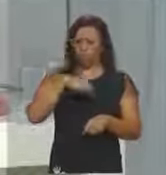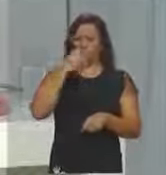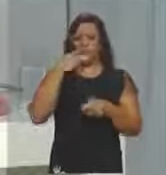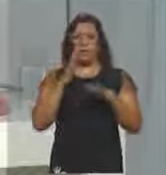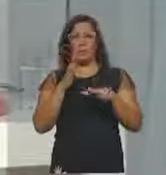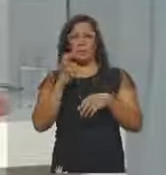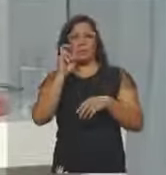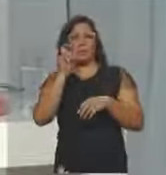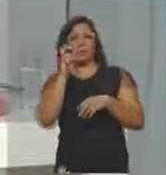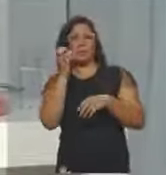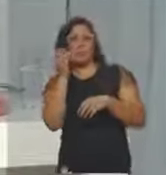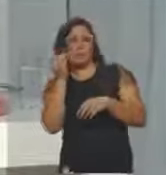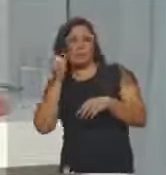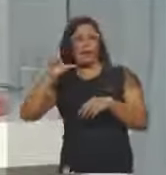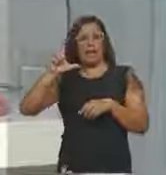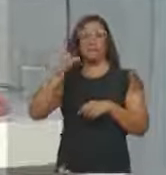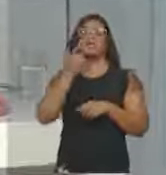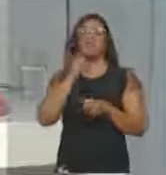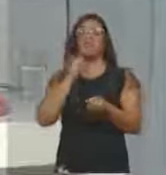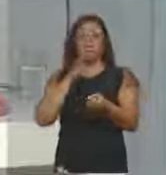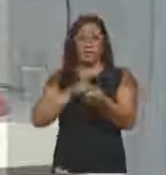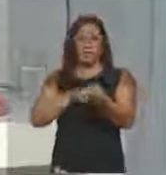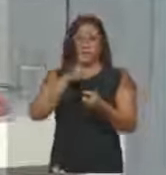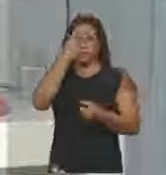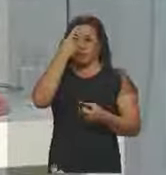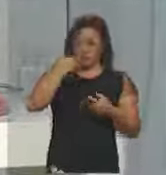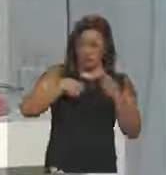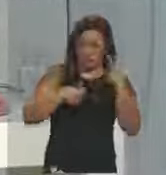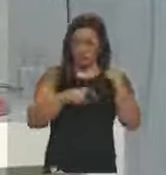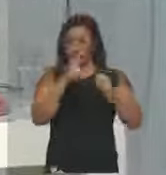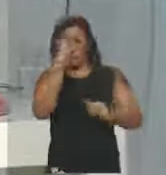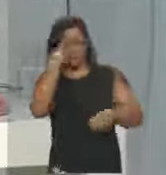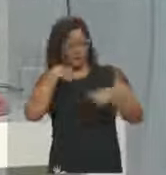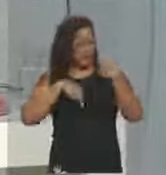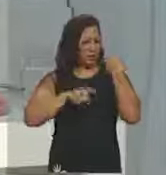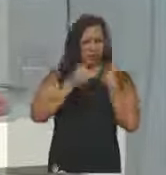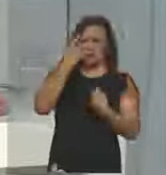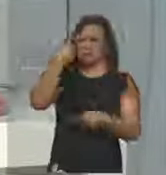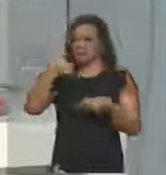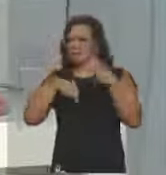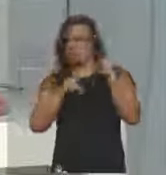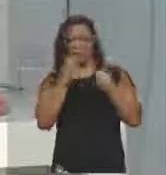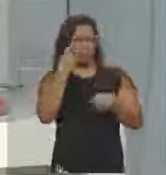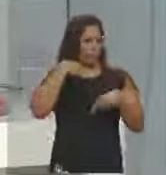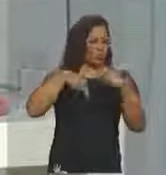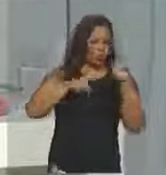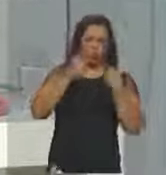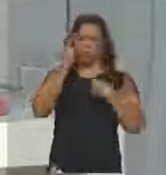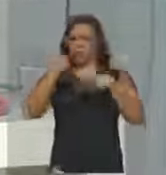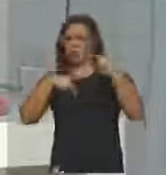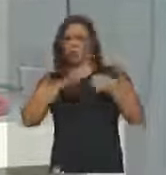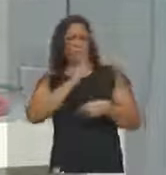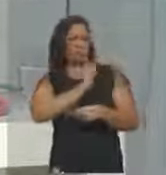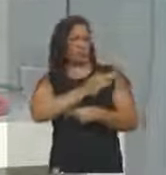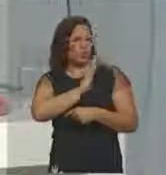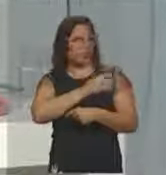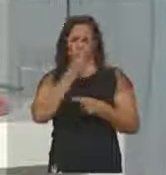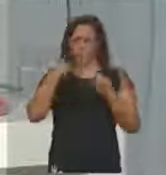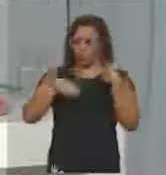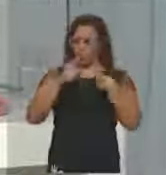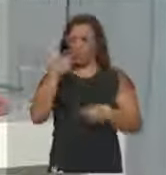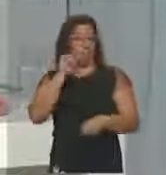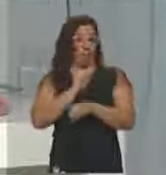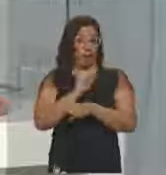a 6 litros de sangue e que esse sangue circula passa muitas e muitas vezes no coração durante o dia. Então,